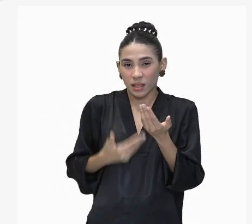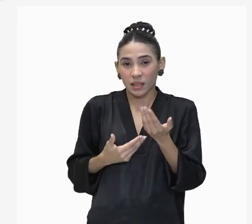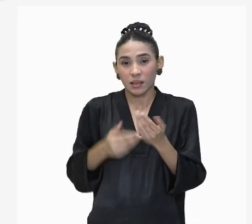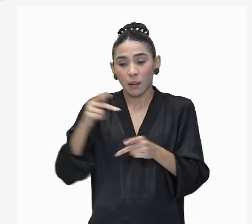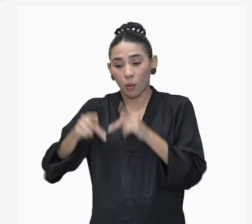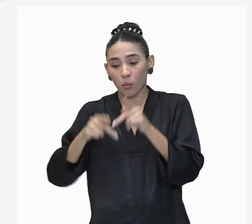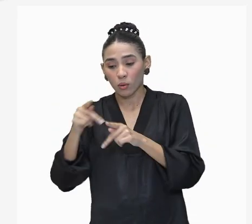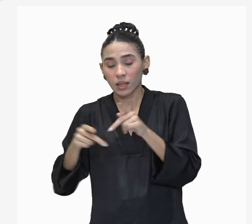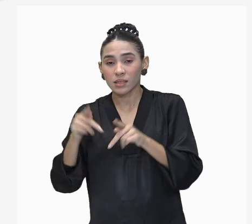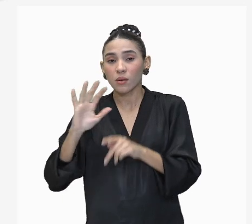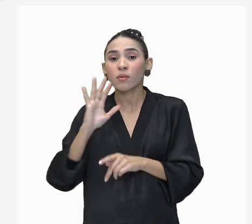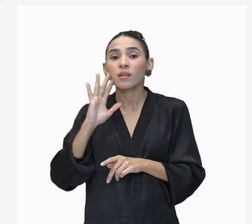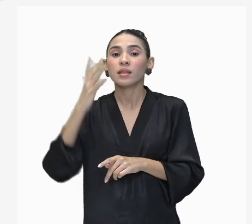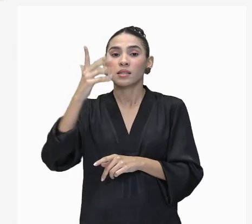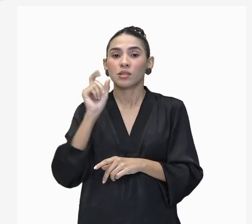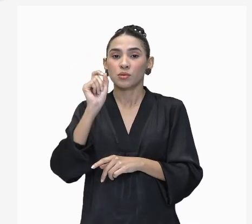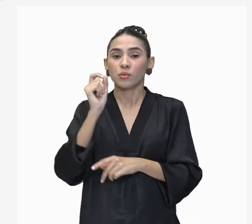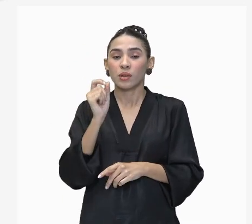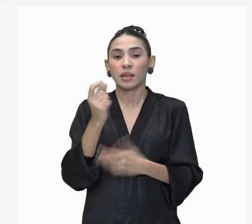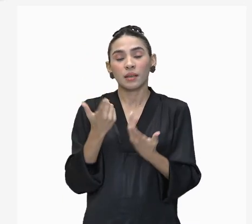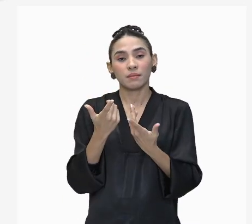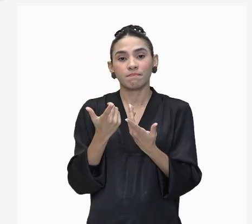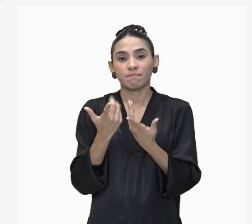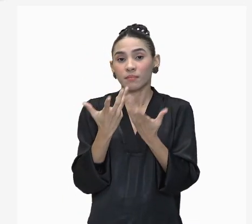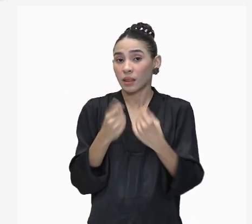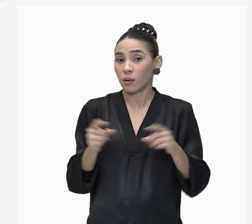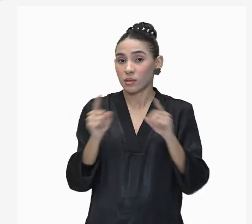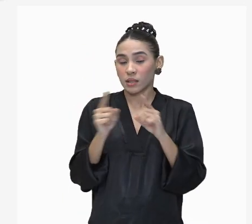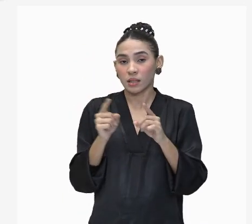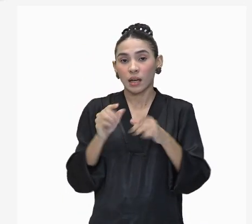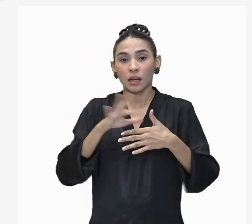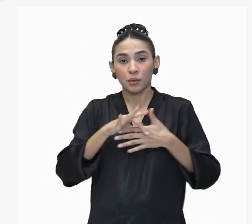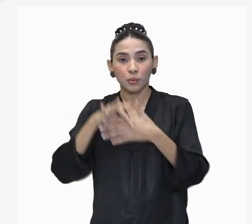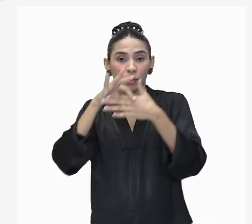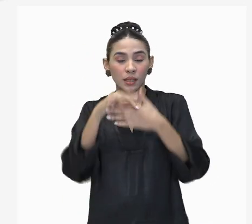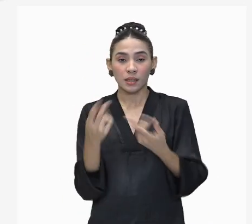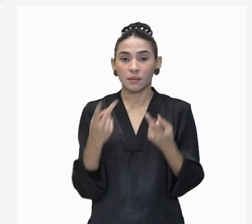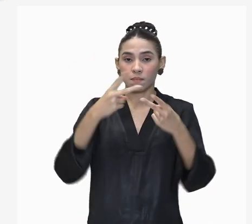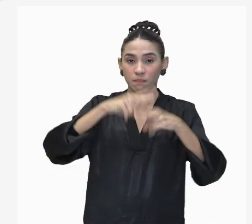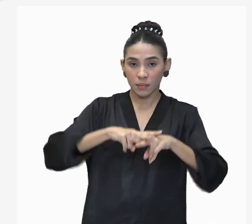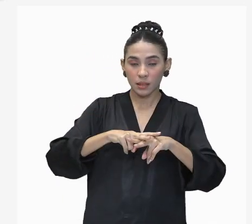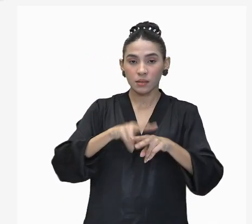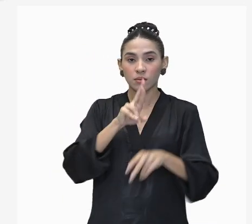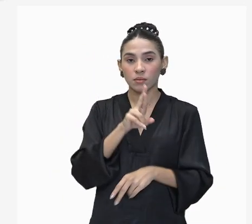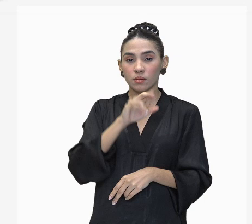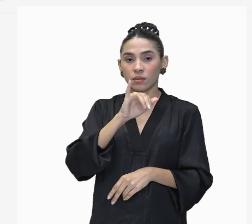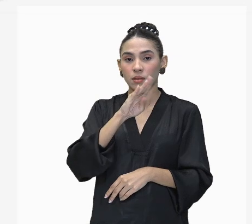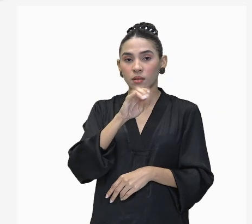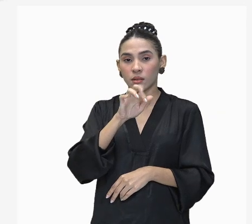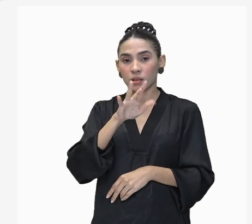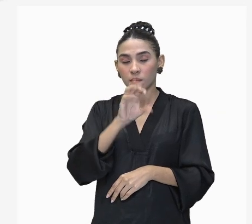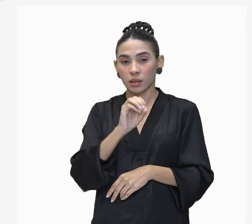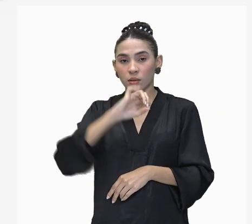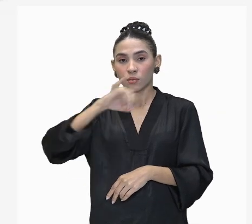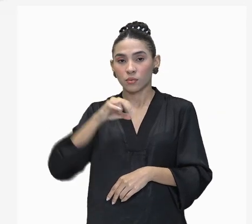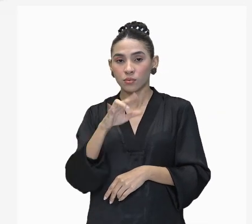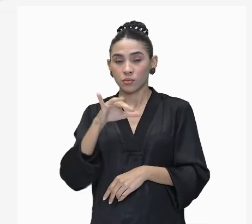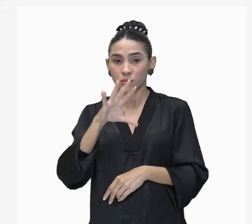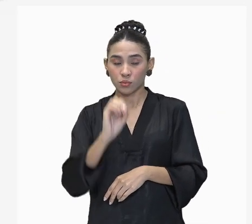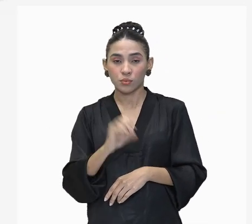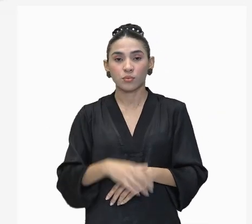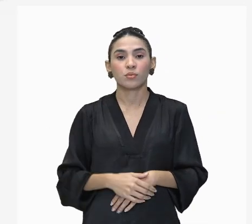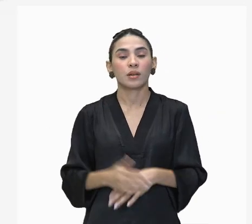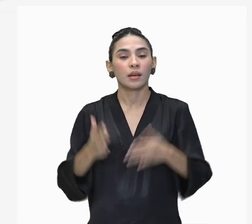civil decidiu ali desertar. E o líder foi preso, né? Ribeiro Júnior foi preso, e aí a